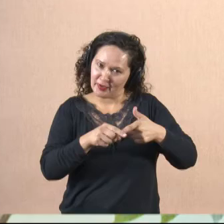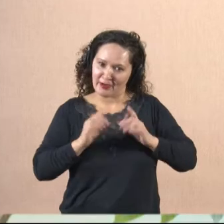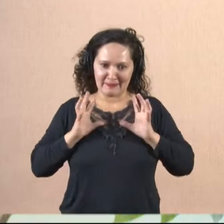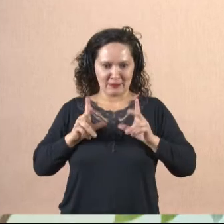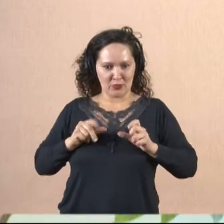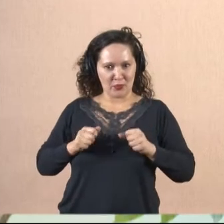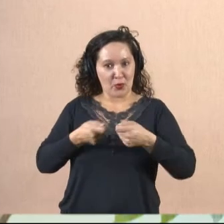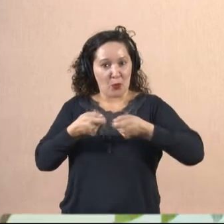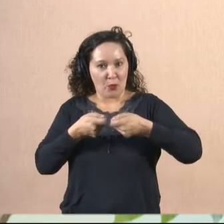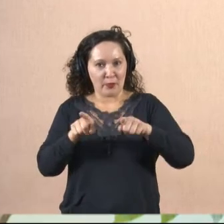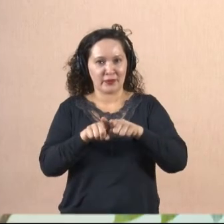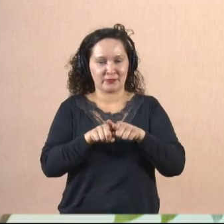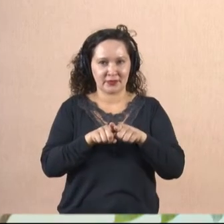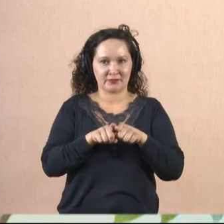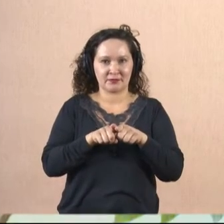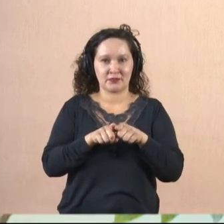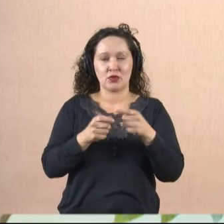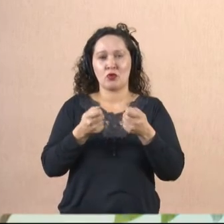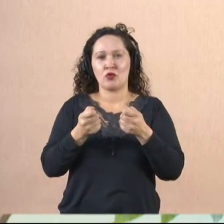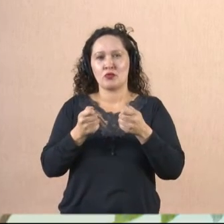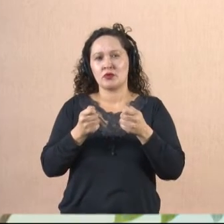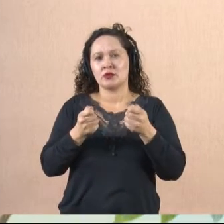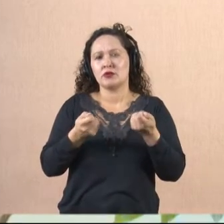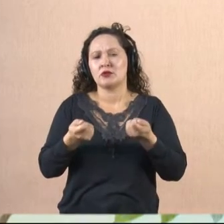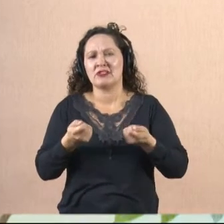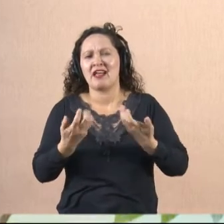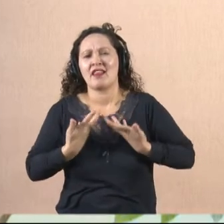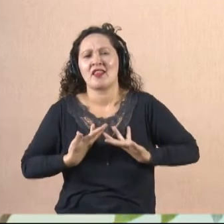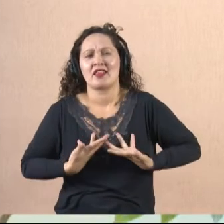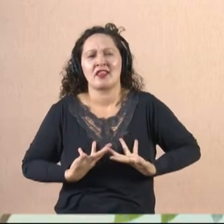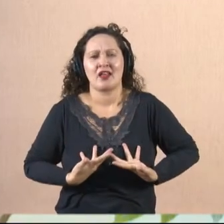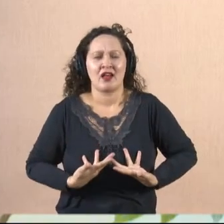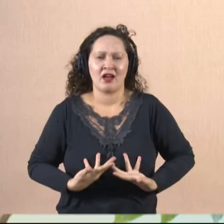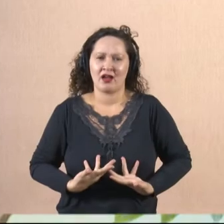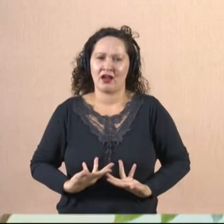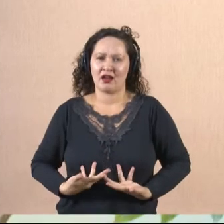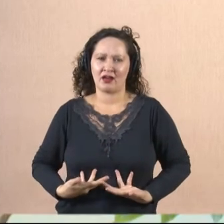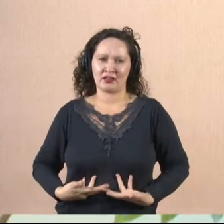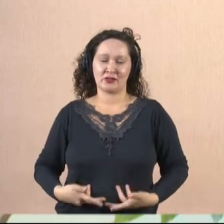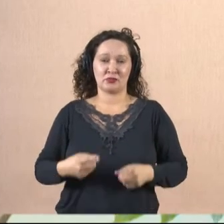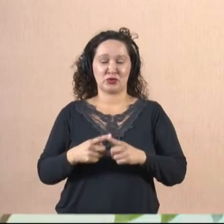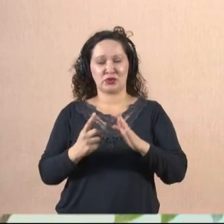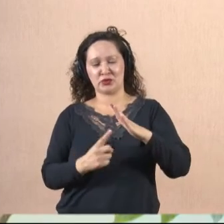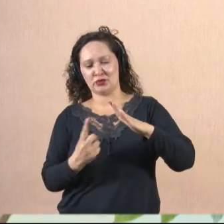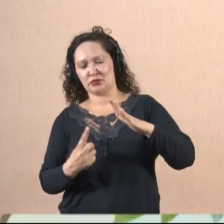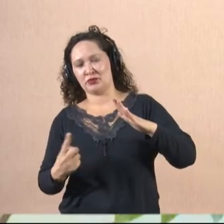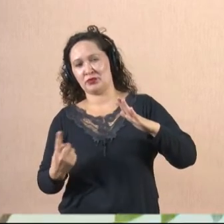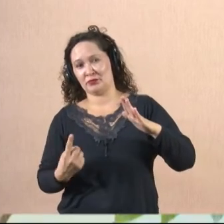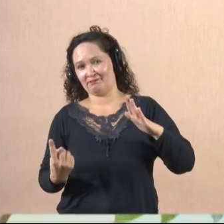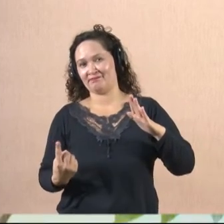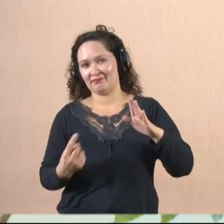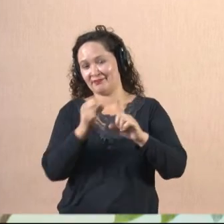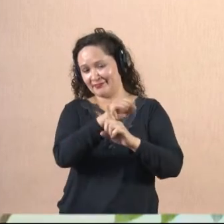econômica com acumulada fadiga o relógio está mento estagiamento